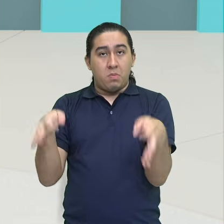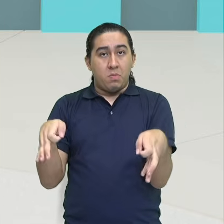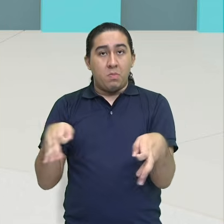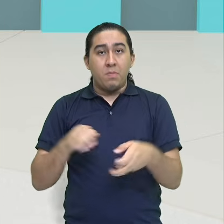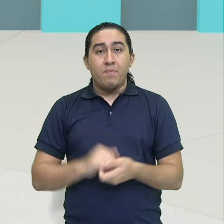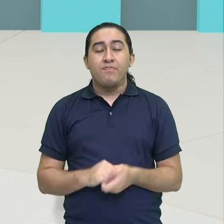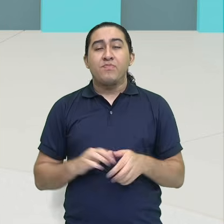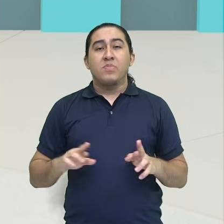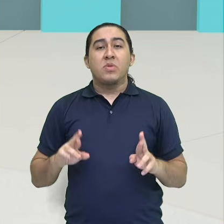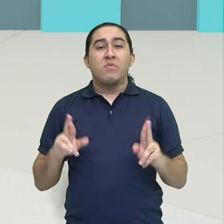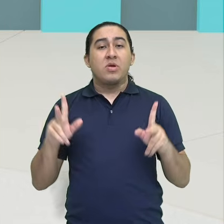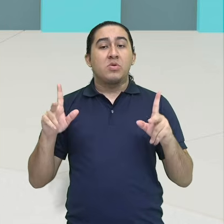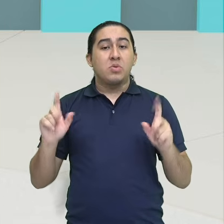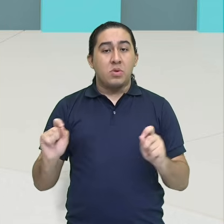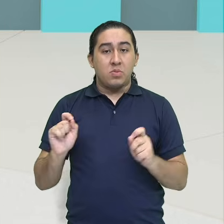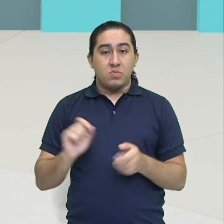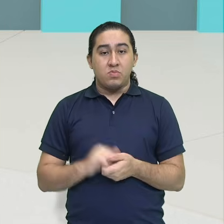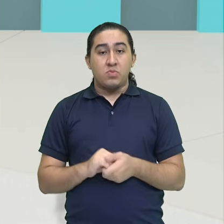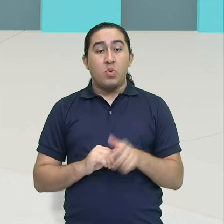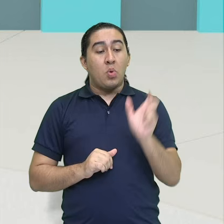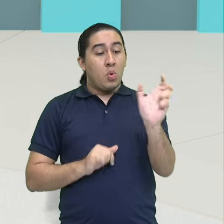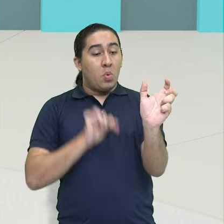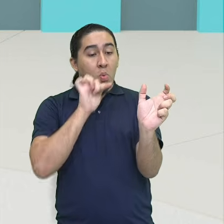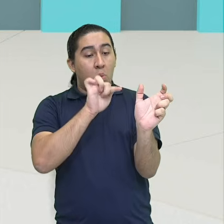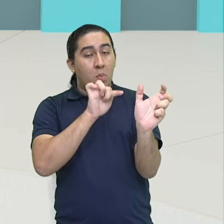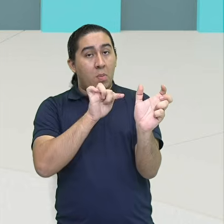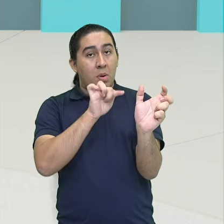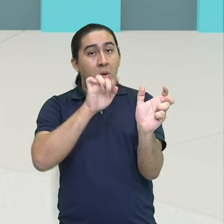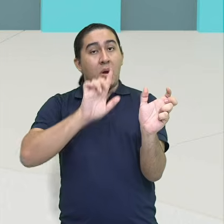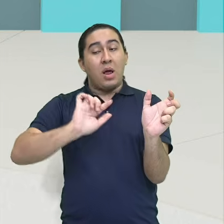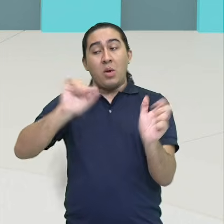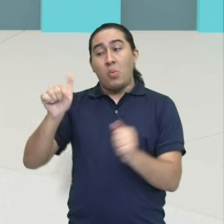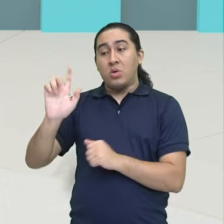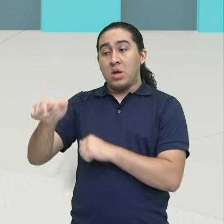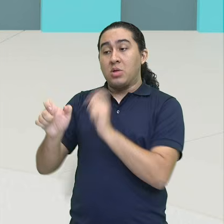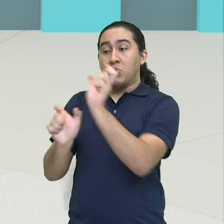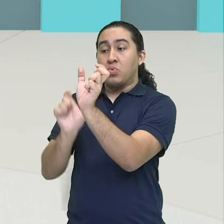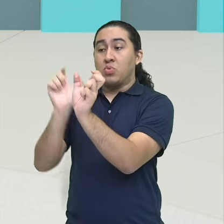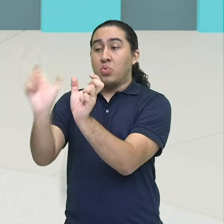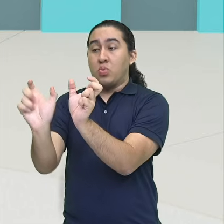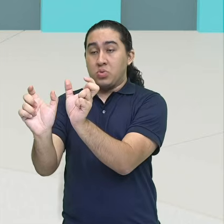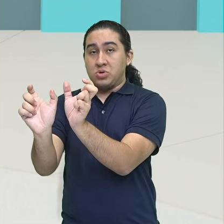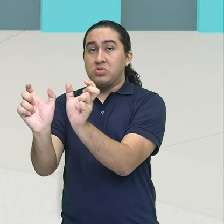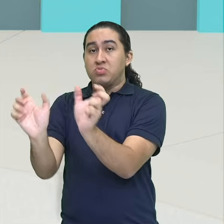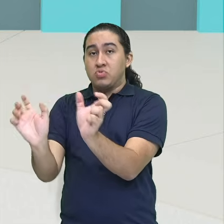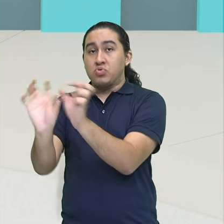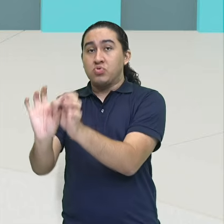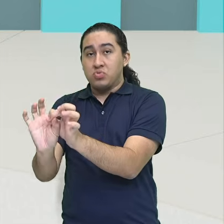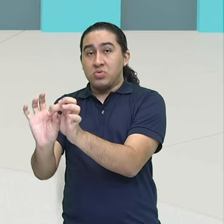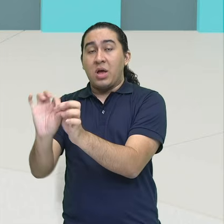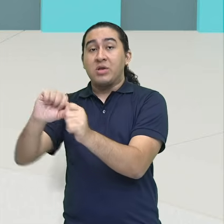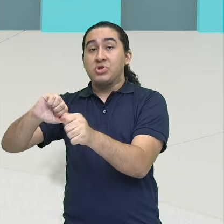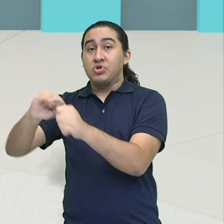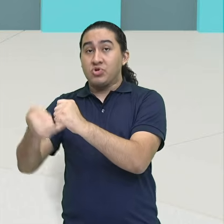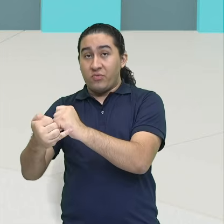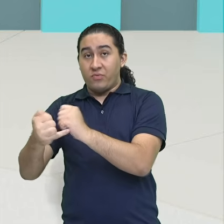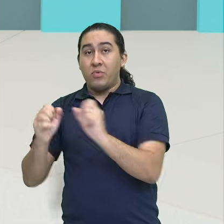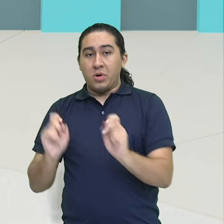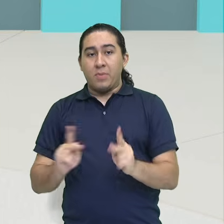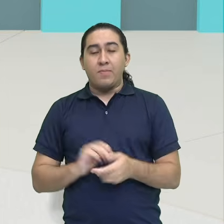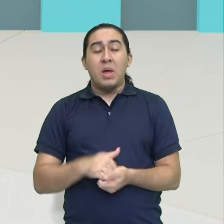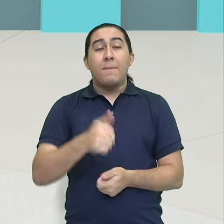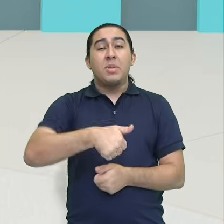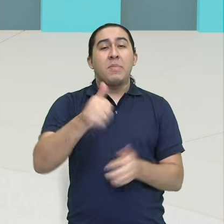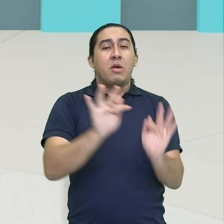A diferença é que uma é formada por mais de uma palavra. No primeiro exemplo, a caixa